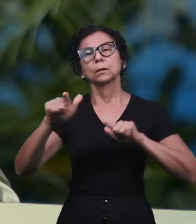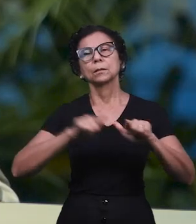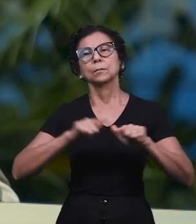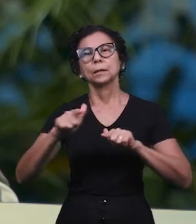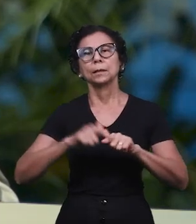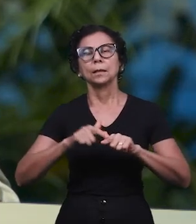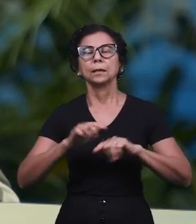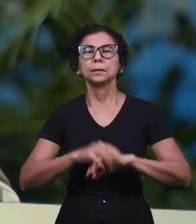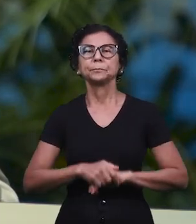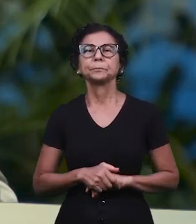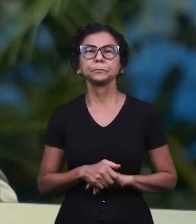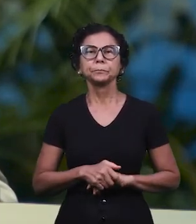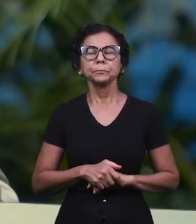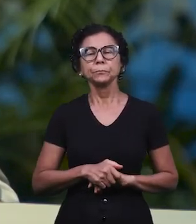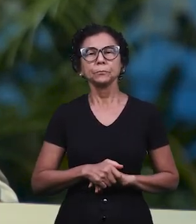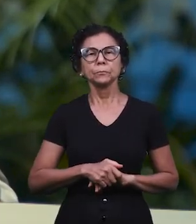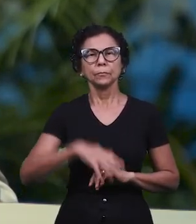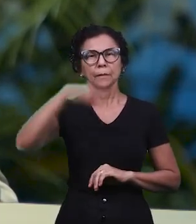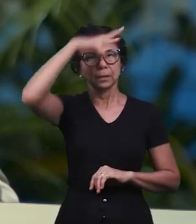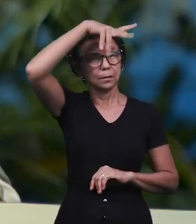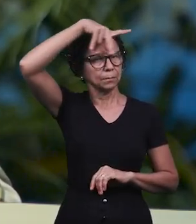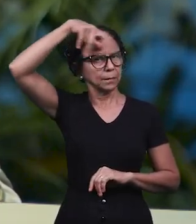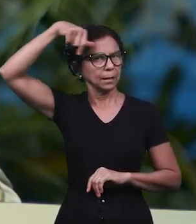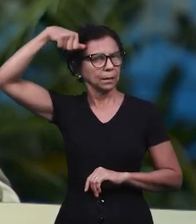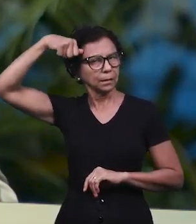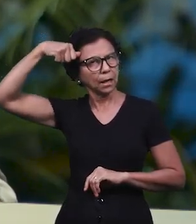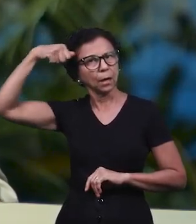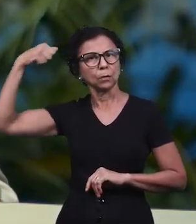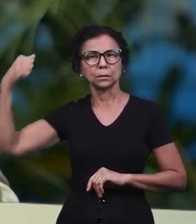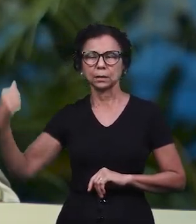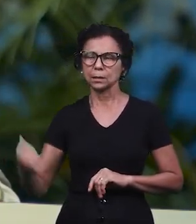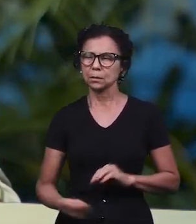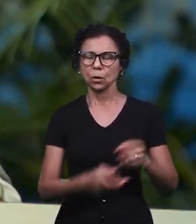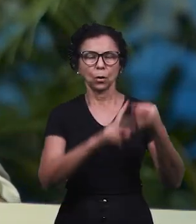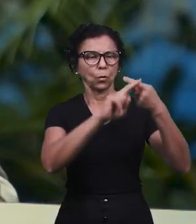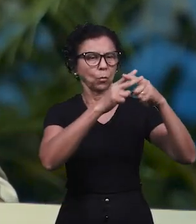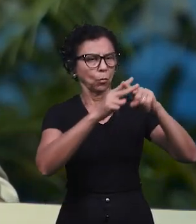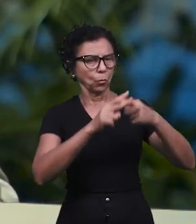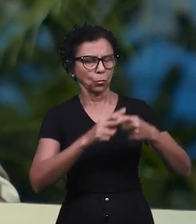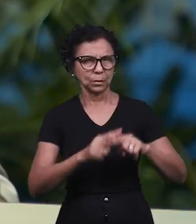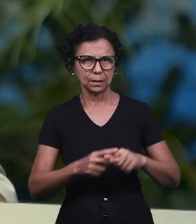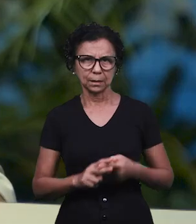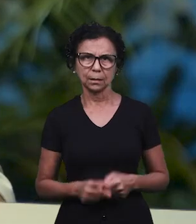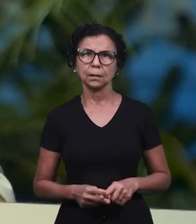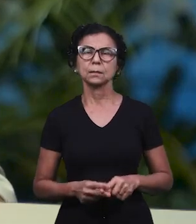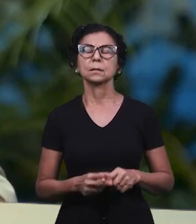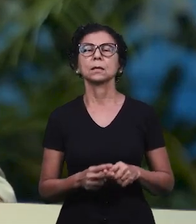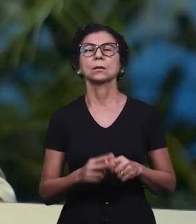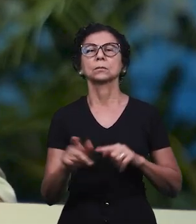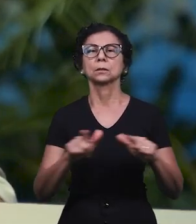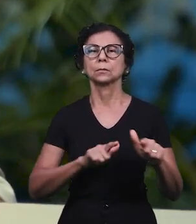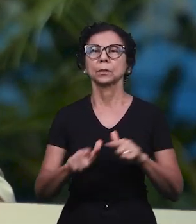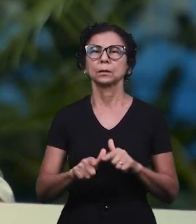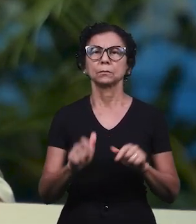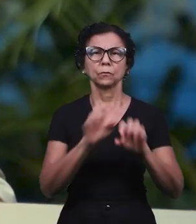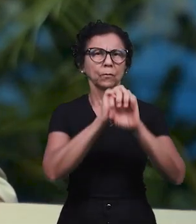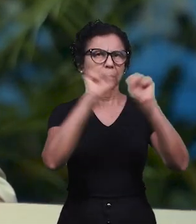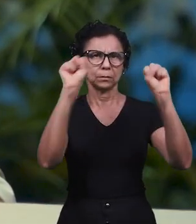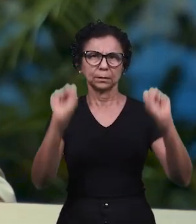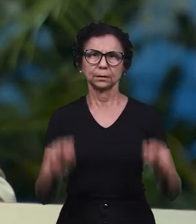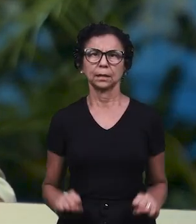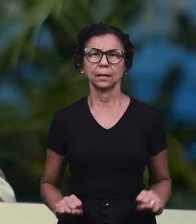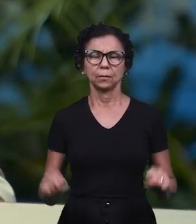onde a essência era voltada para a manutenção de diversos sistemas que era utilizado lá no Comando Militar da